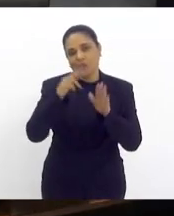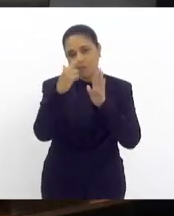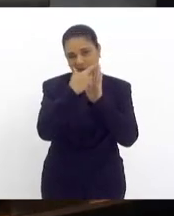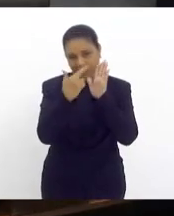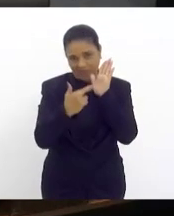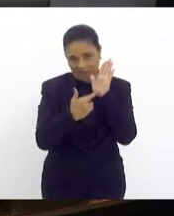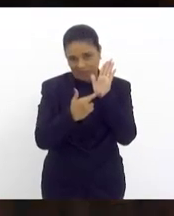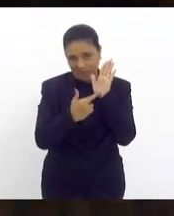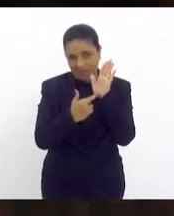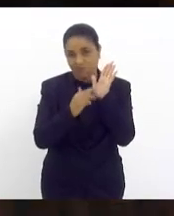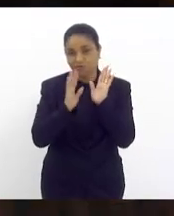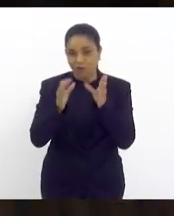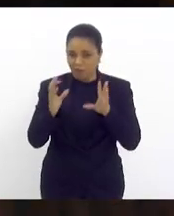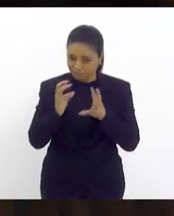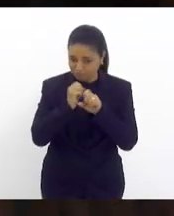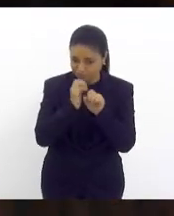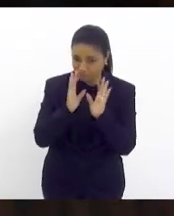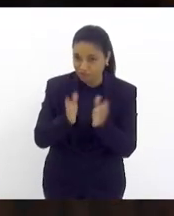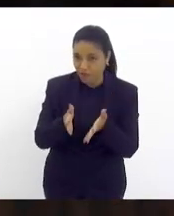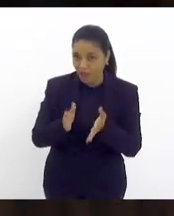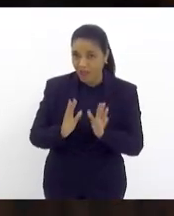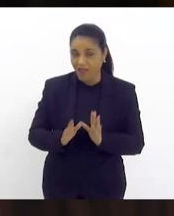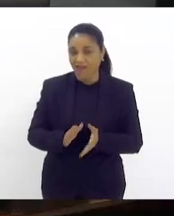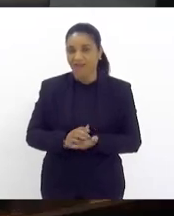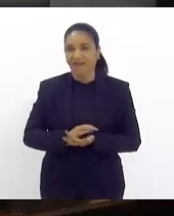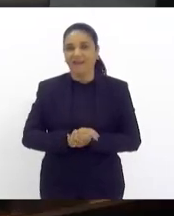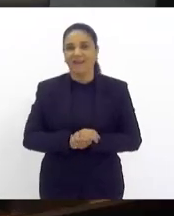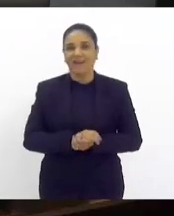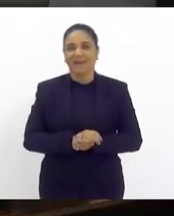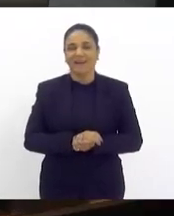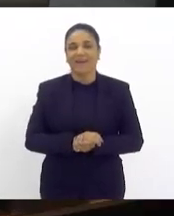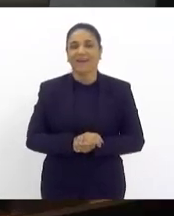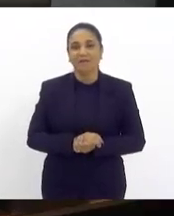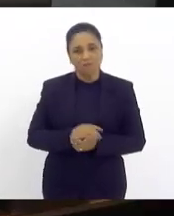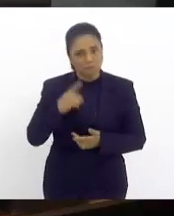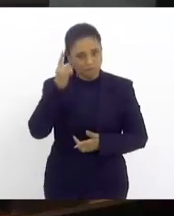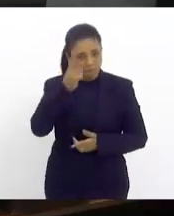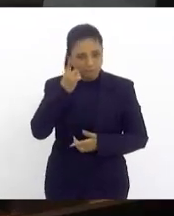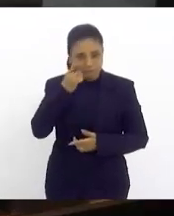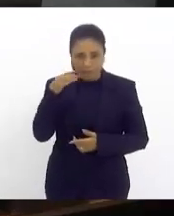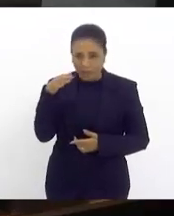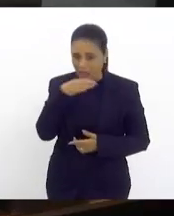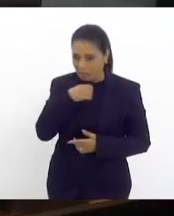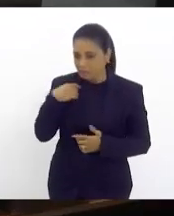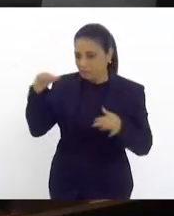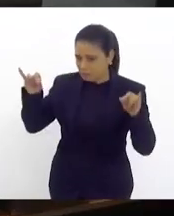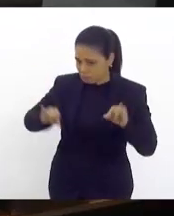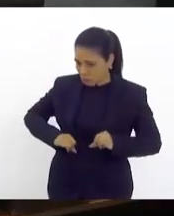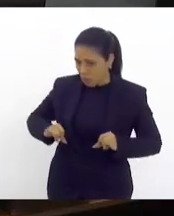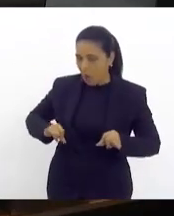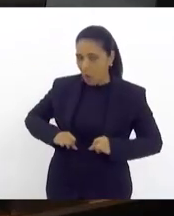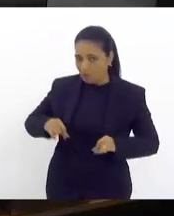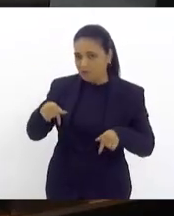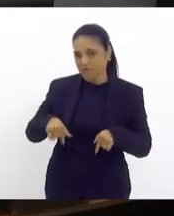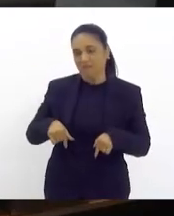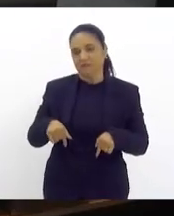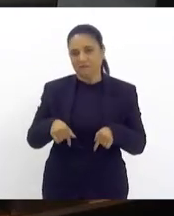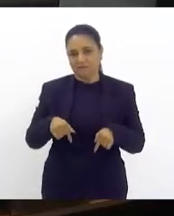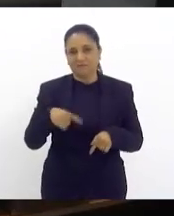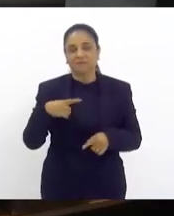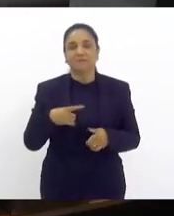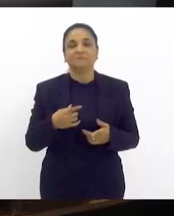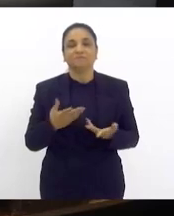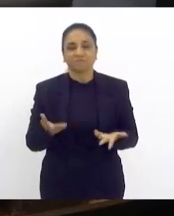já começaram a ser contabilizado os deputados sofrem aqui nessa casa mas vamos lá